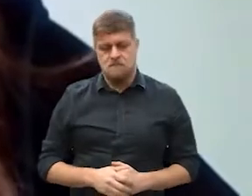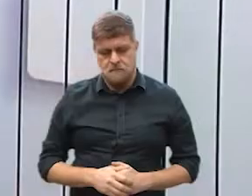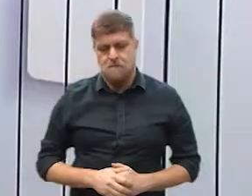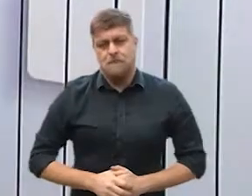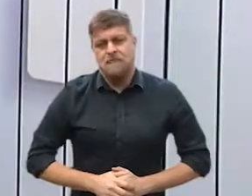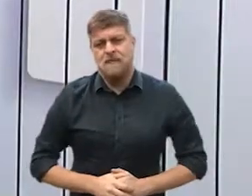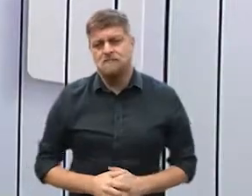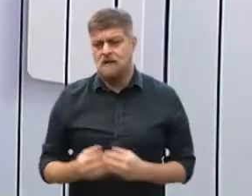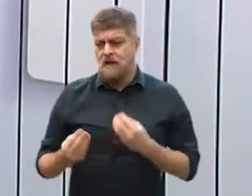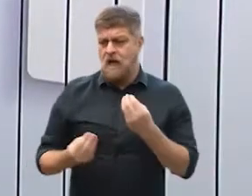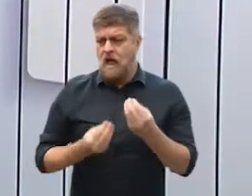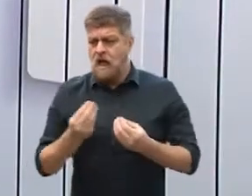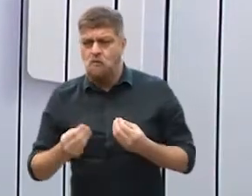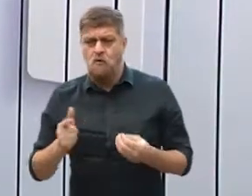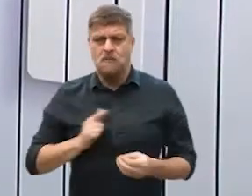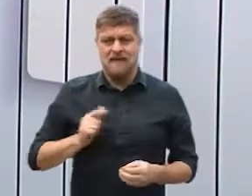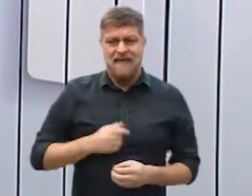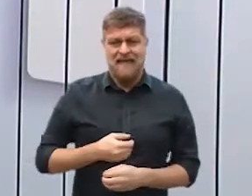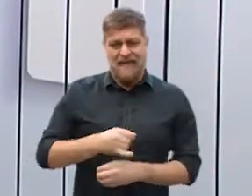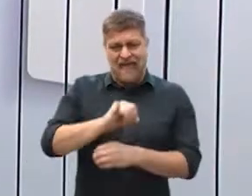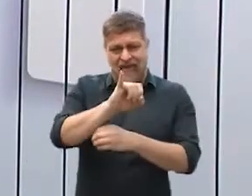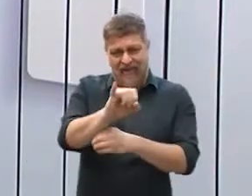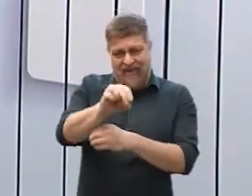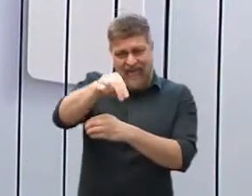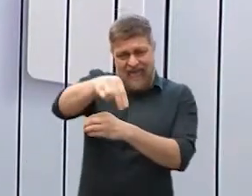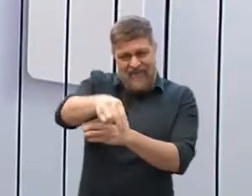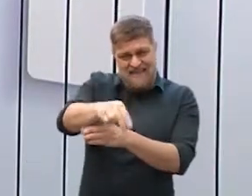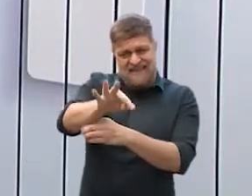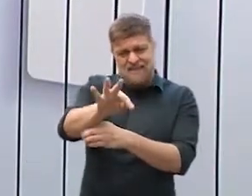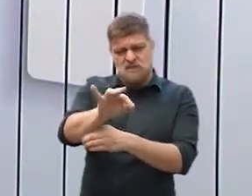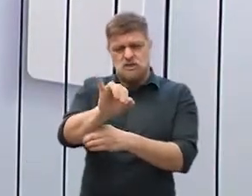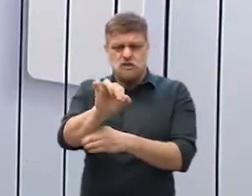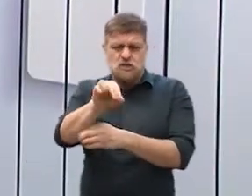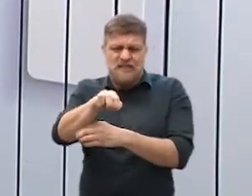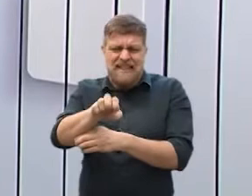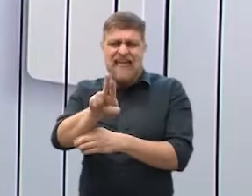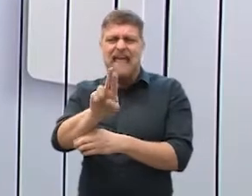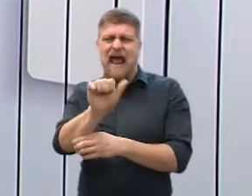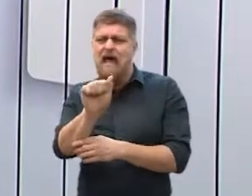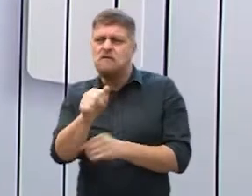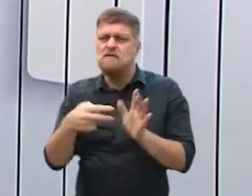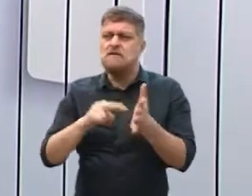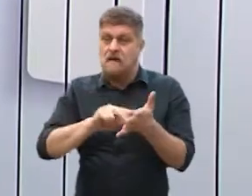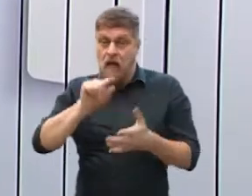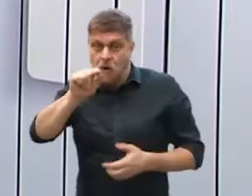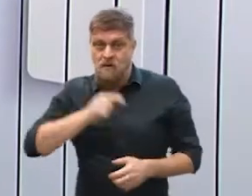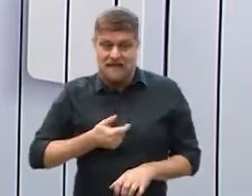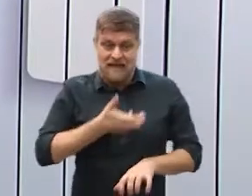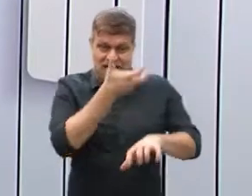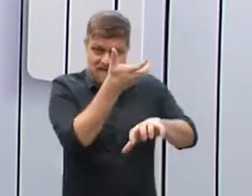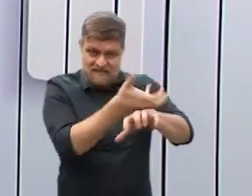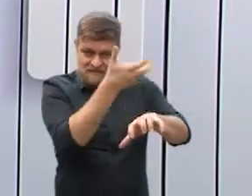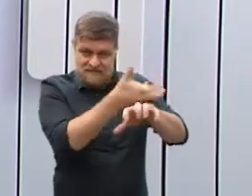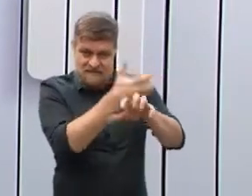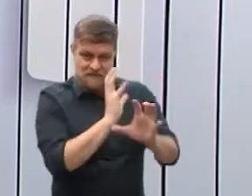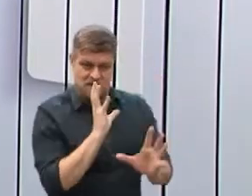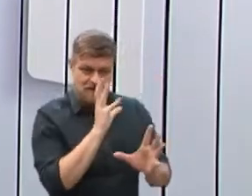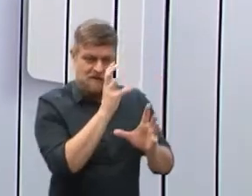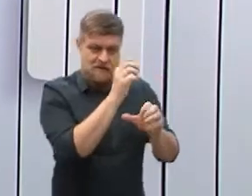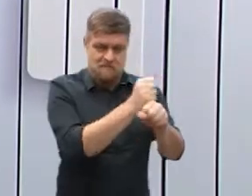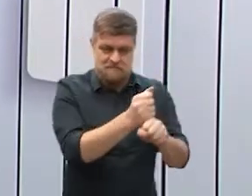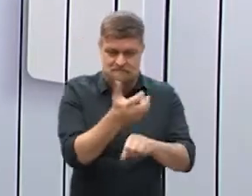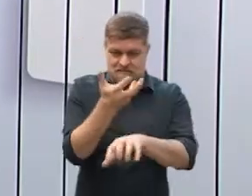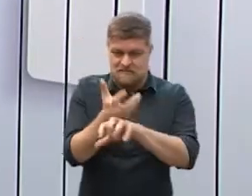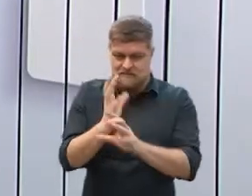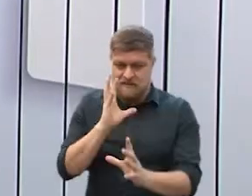essa questão dos itinerários formativos, né? Que é, na verdade, conjunto de unidades curriculares que